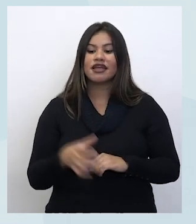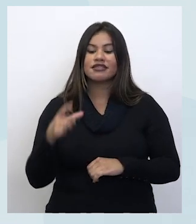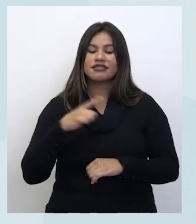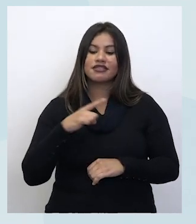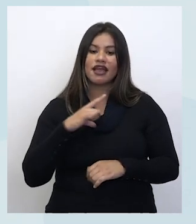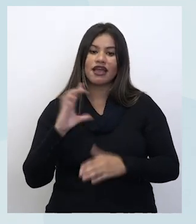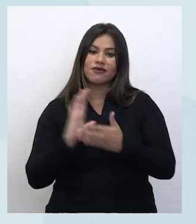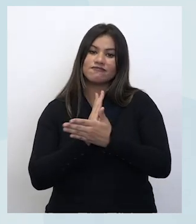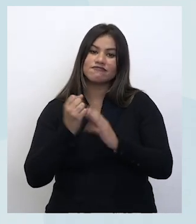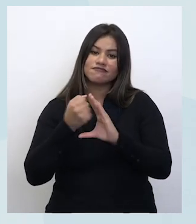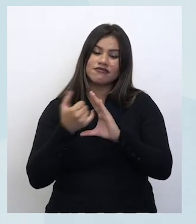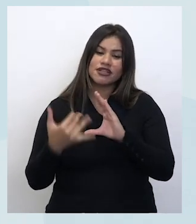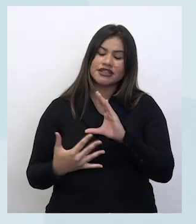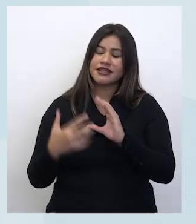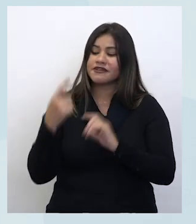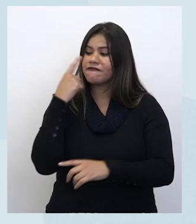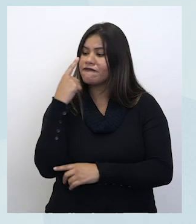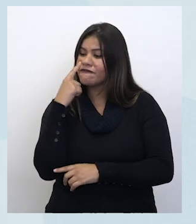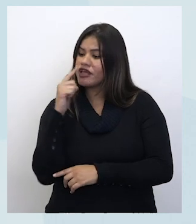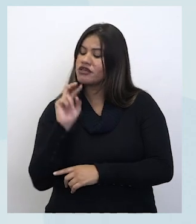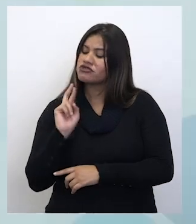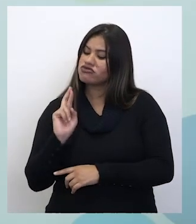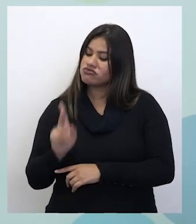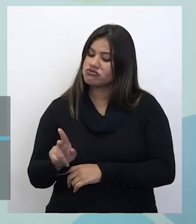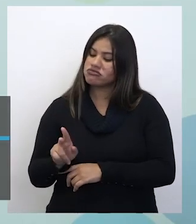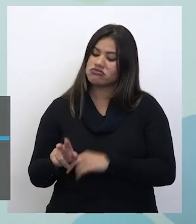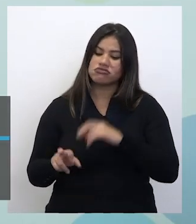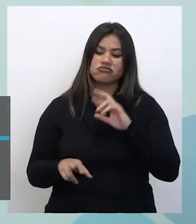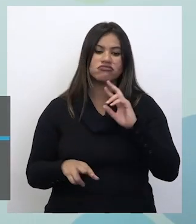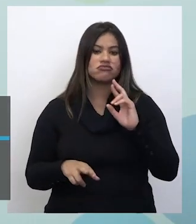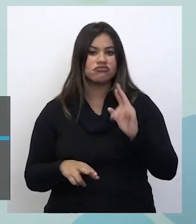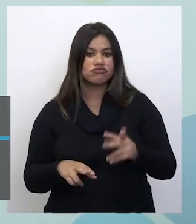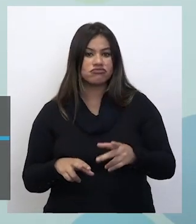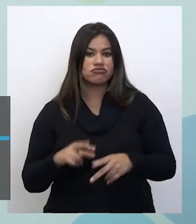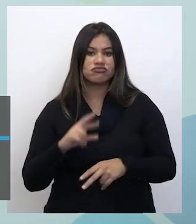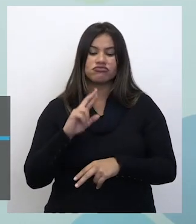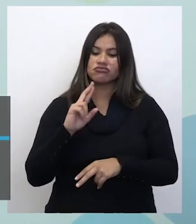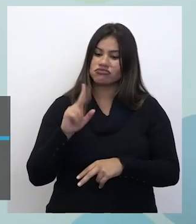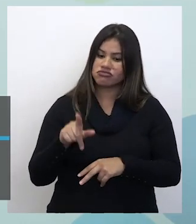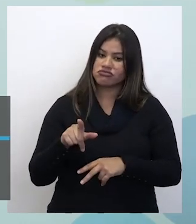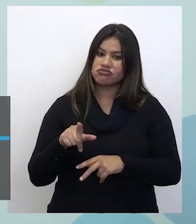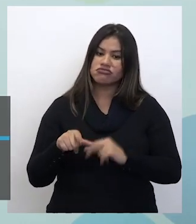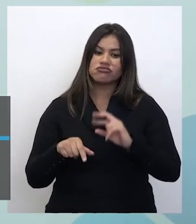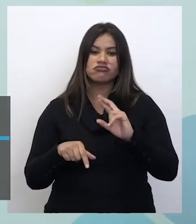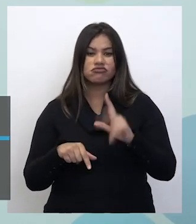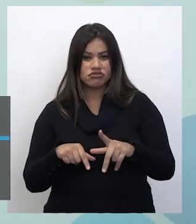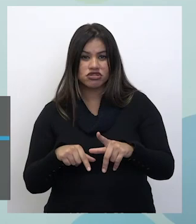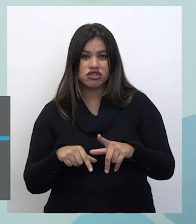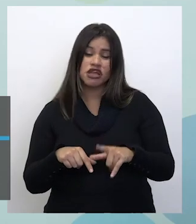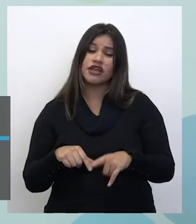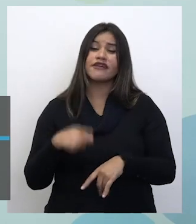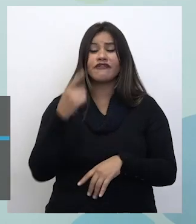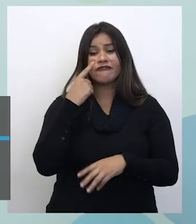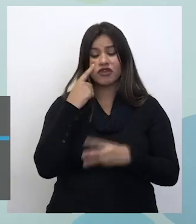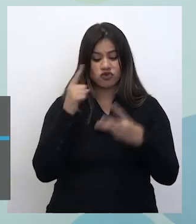algumas características que diferenciam cada um desse degrau. E aí você vai perceber que no degrau 3, ele tem algumas